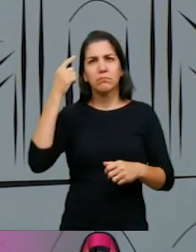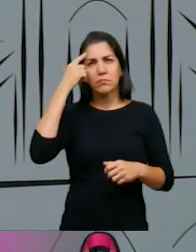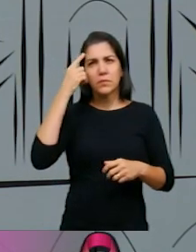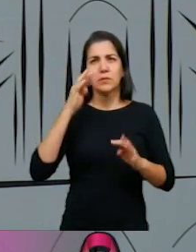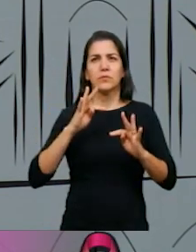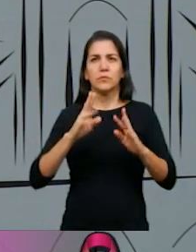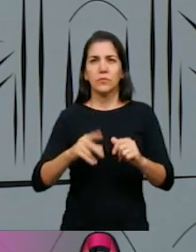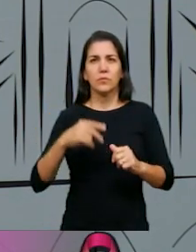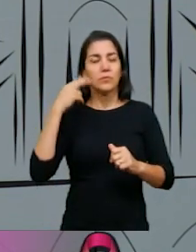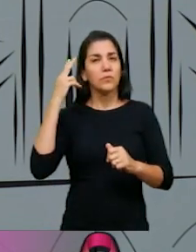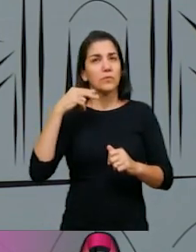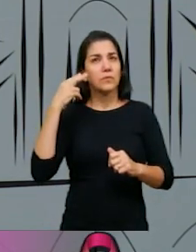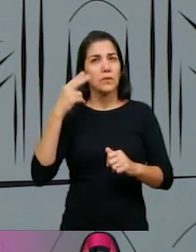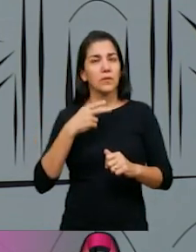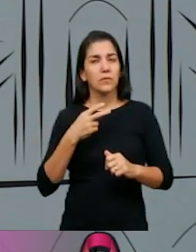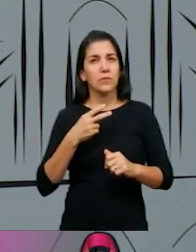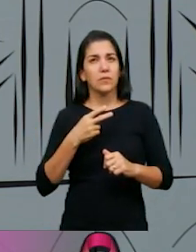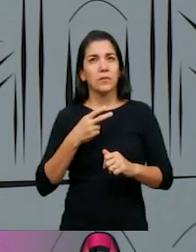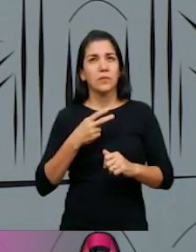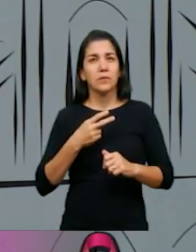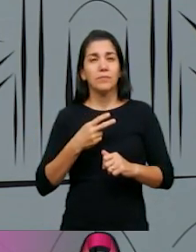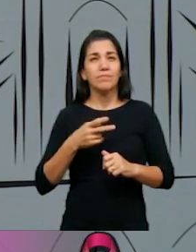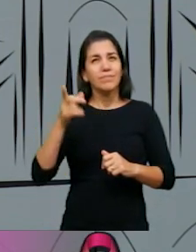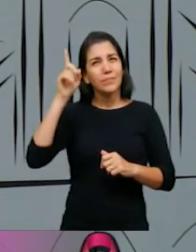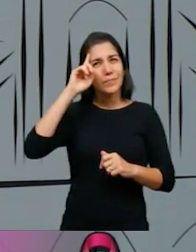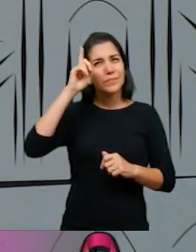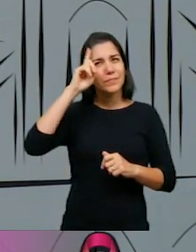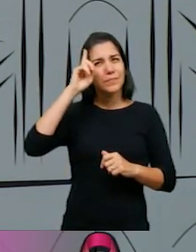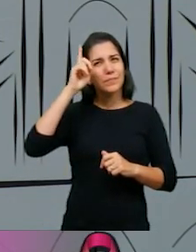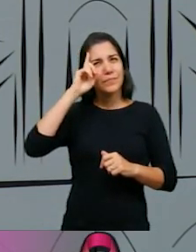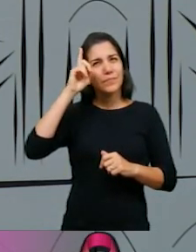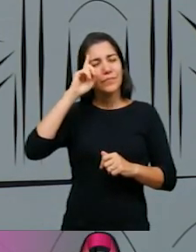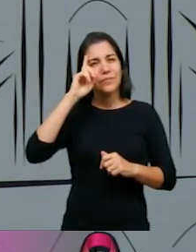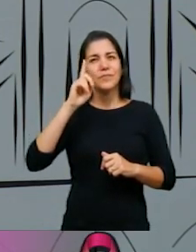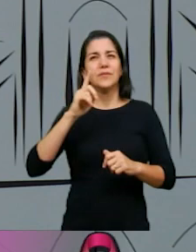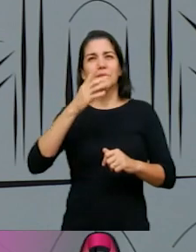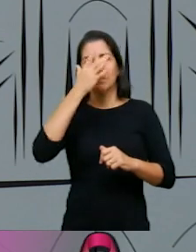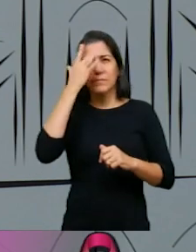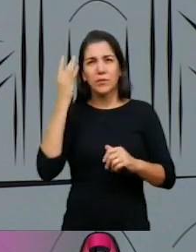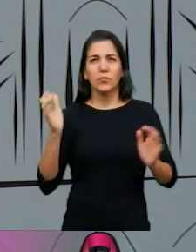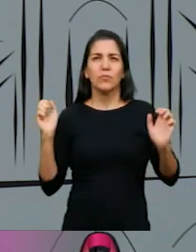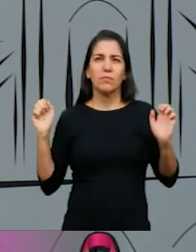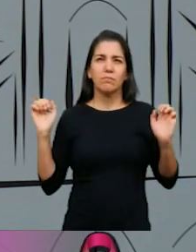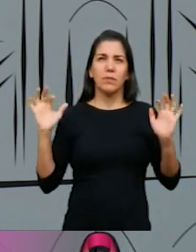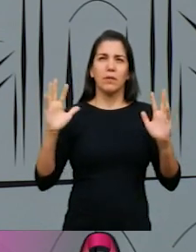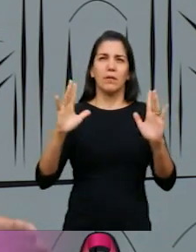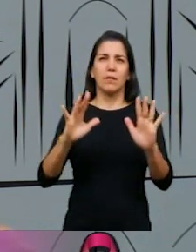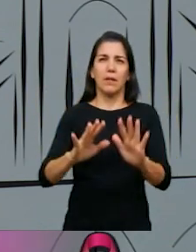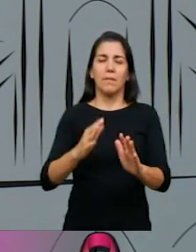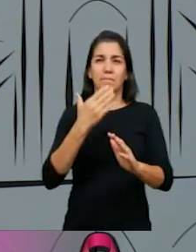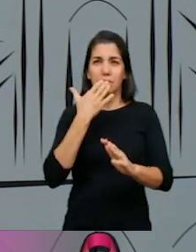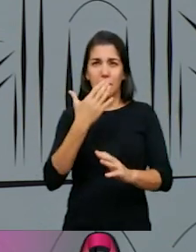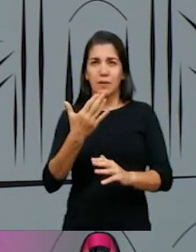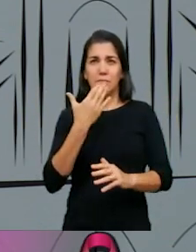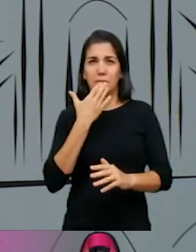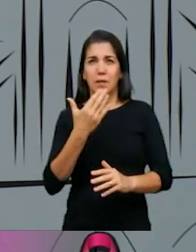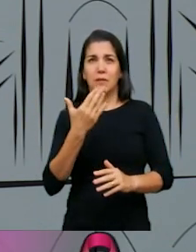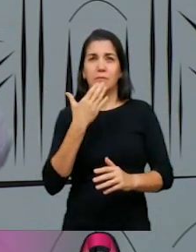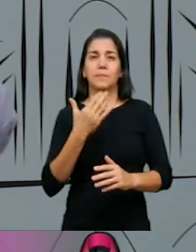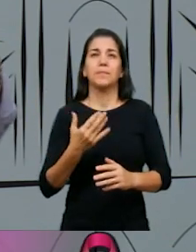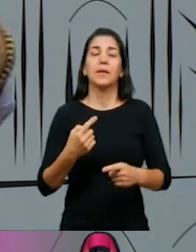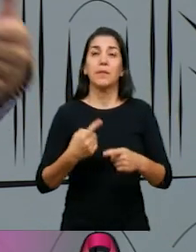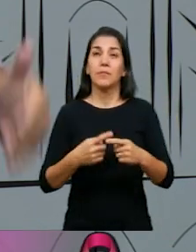aqui vêm sofrendo diariamente o tanto de pedido de pessoas, falam, olha, pelo amor de Deus, eu preciso de fazer